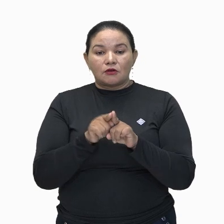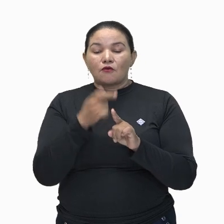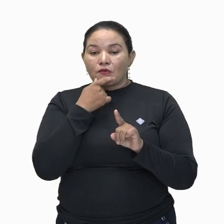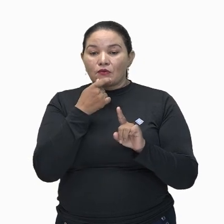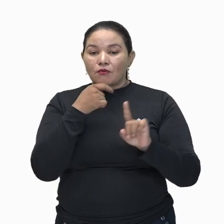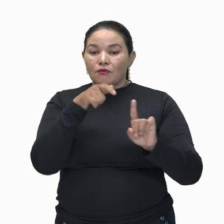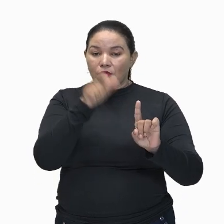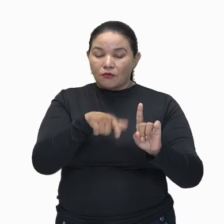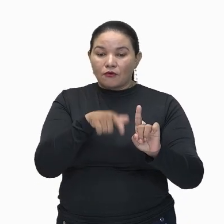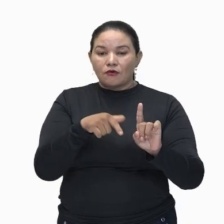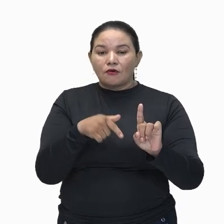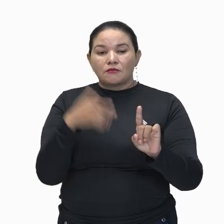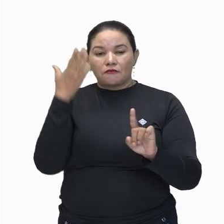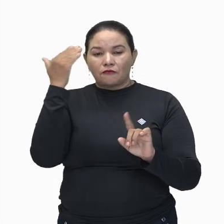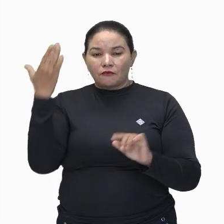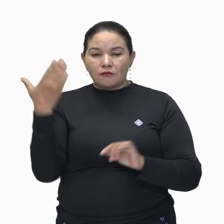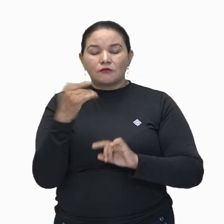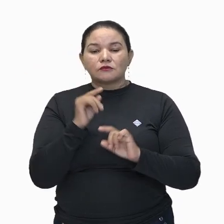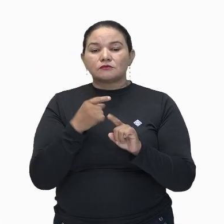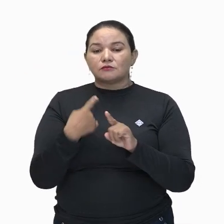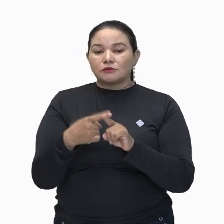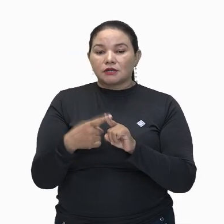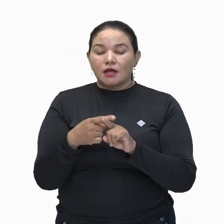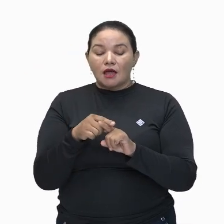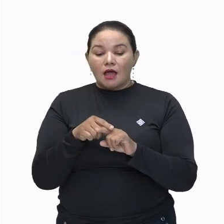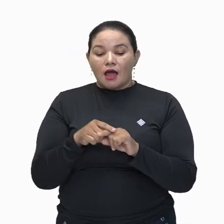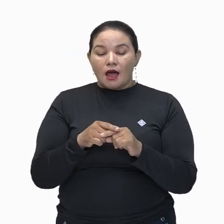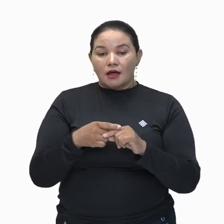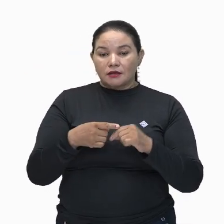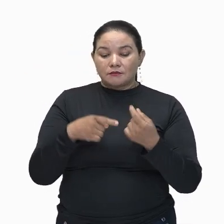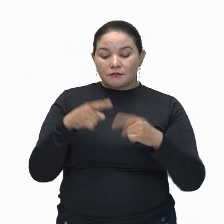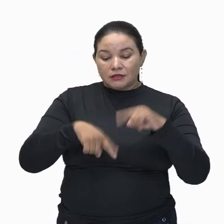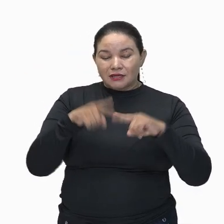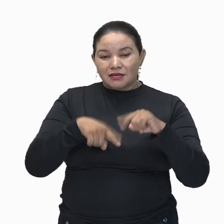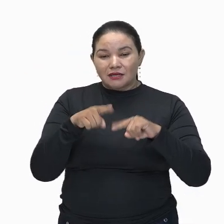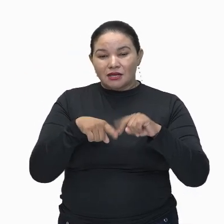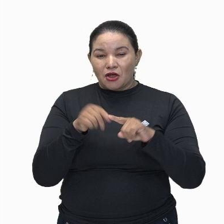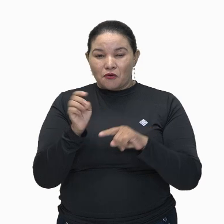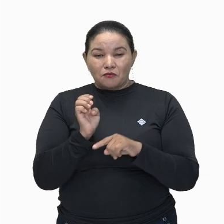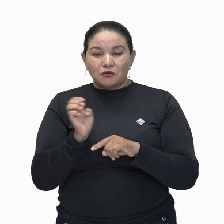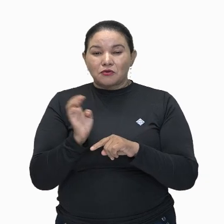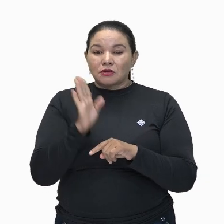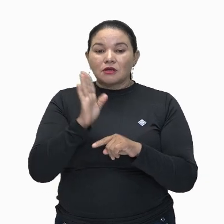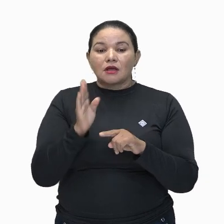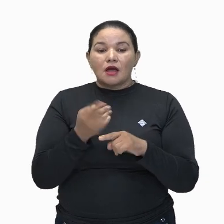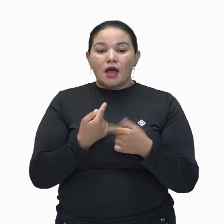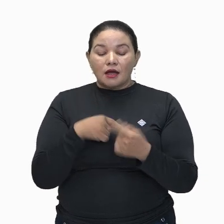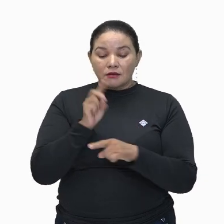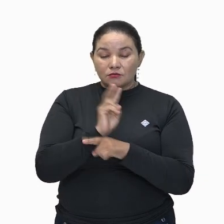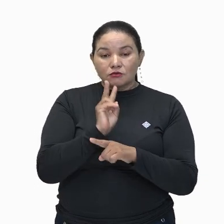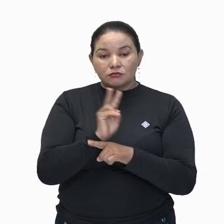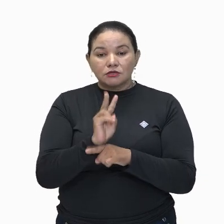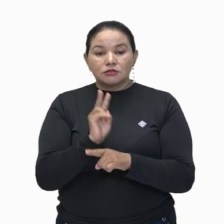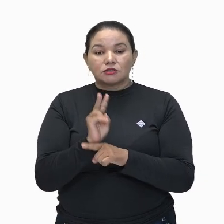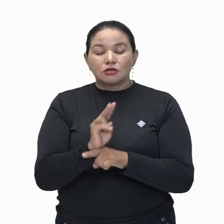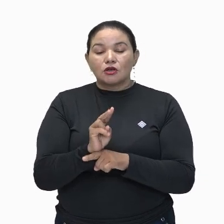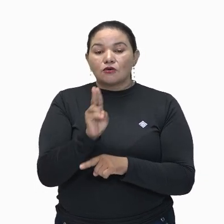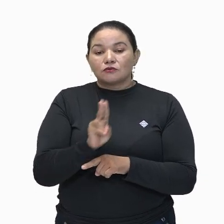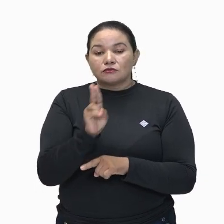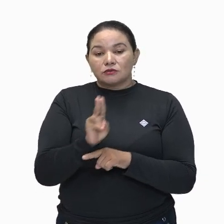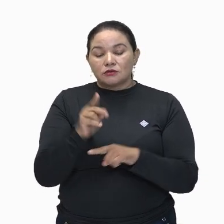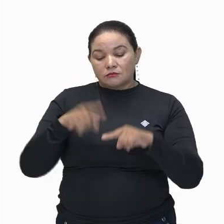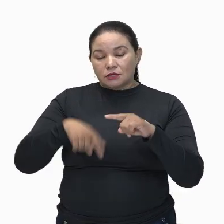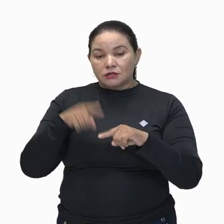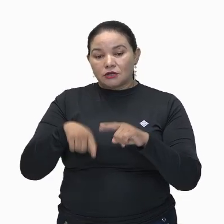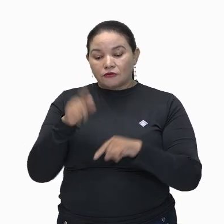o aventureiro ficou famoso por proteger relíquias de vilões usando sua pistola e seu chicote. Mas será que a